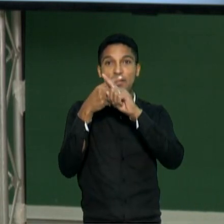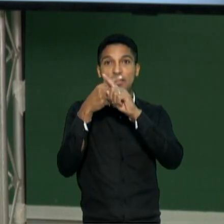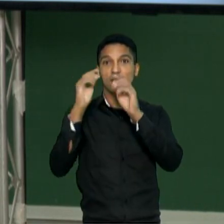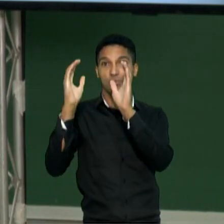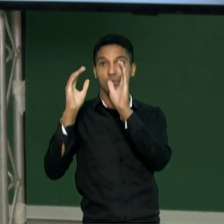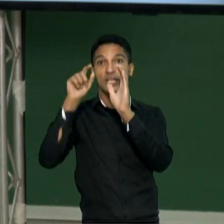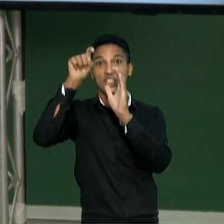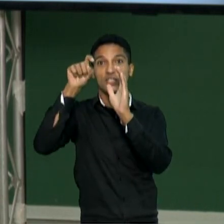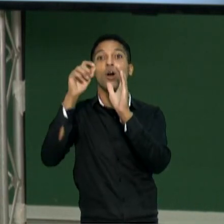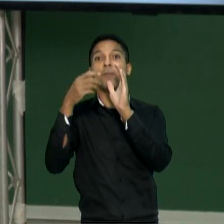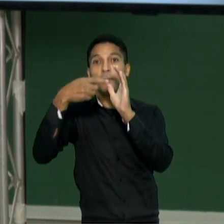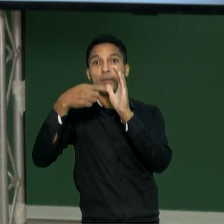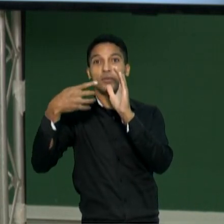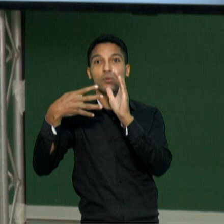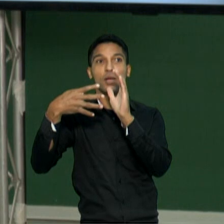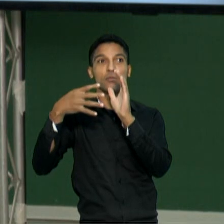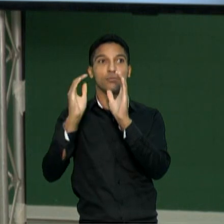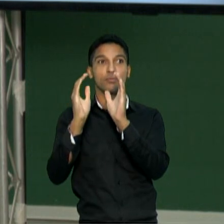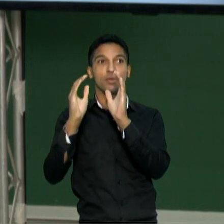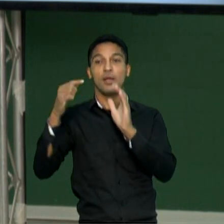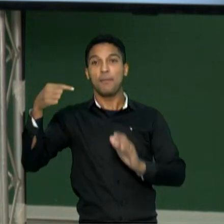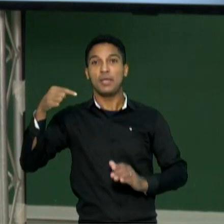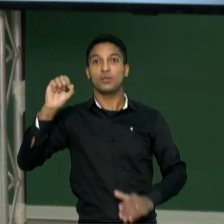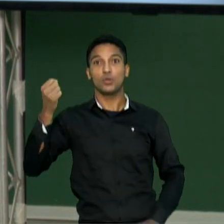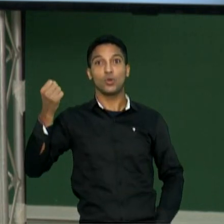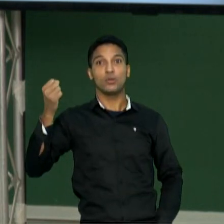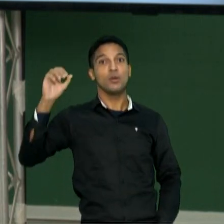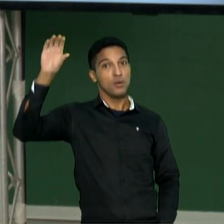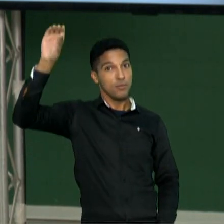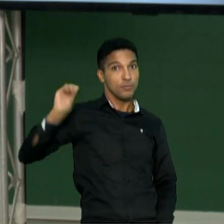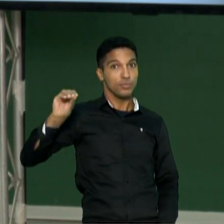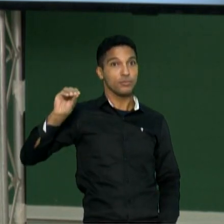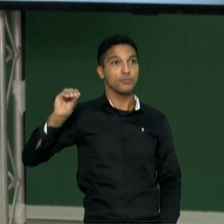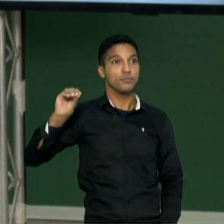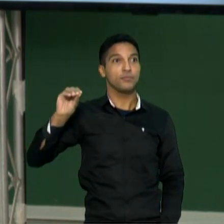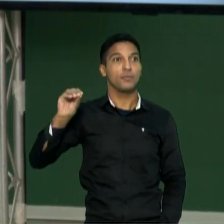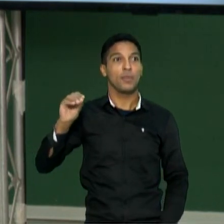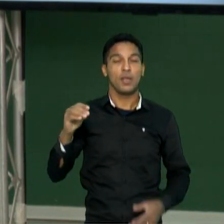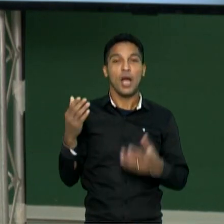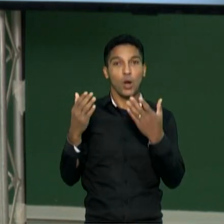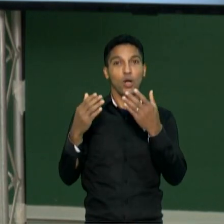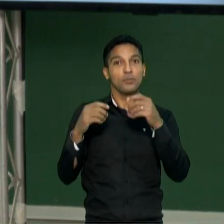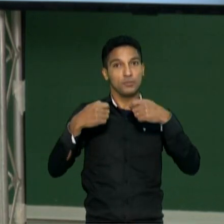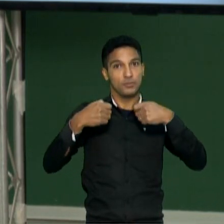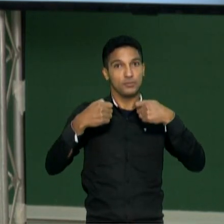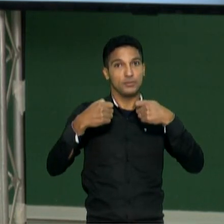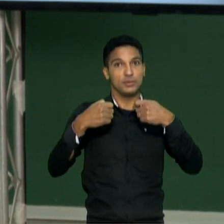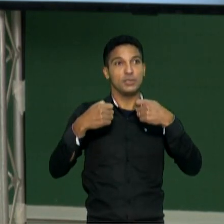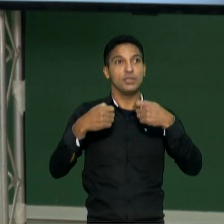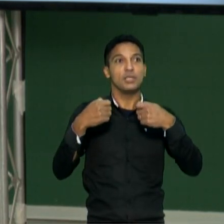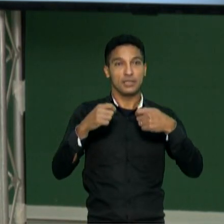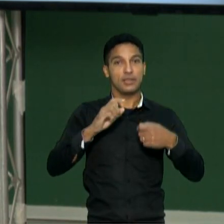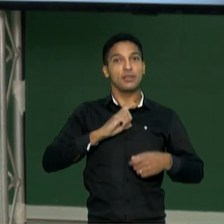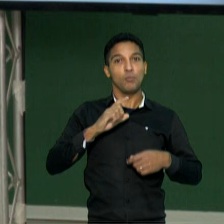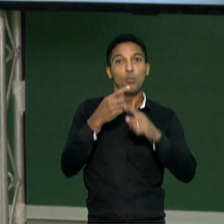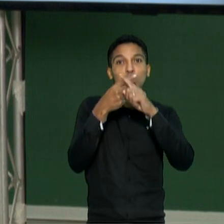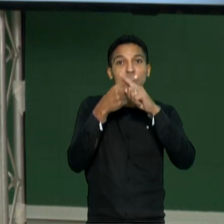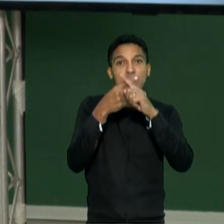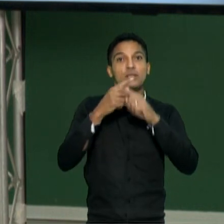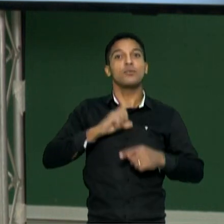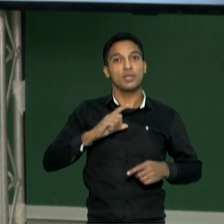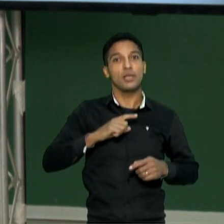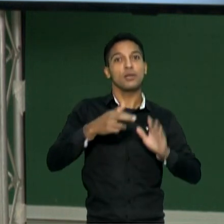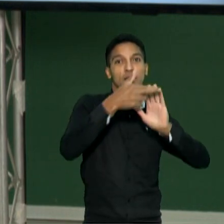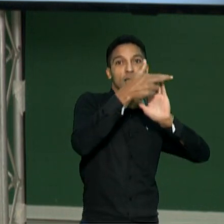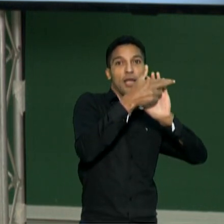lá da nossa função. E de novo, nesse caso, multiplicação antes da subtração, na multiplicação tem regra de sinal. Esse 2